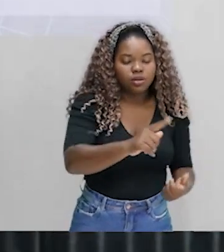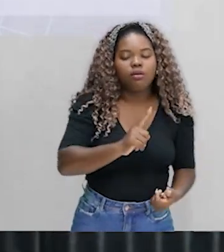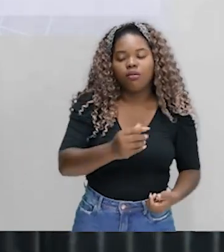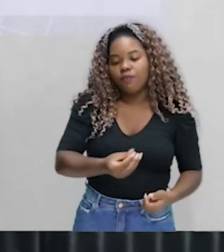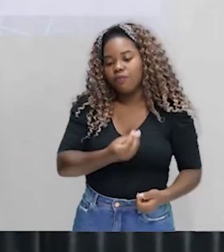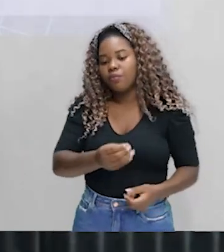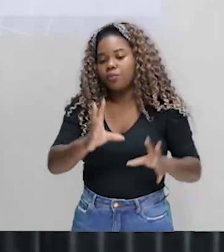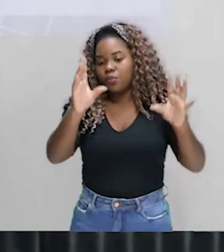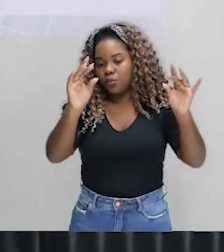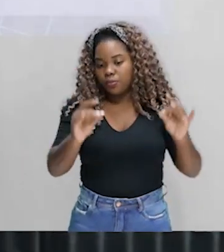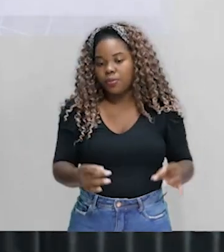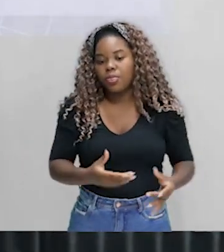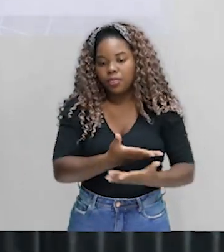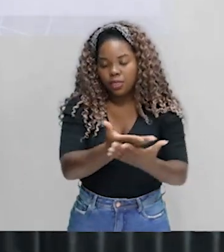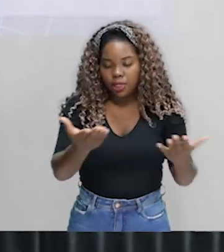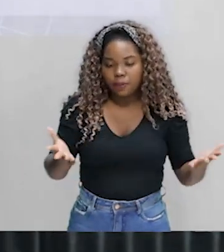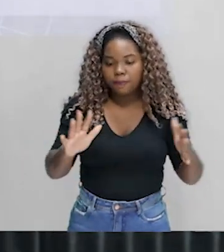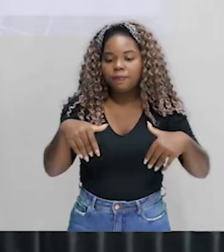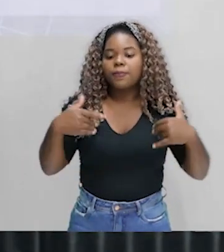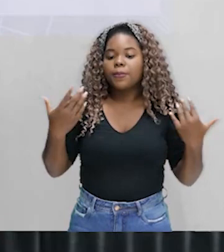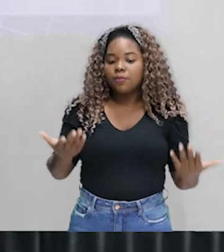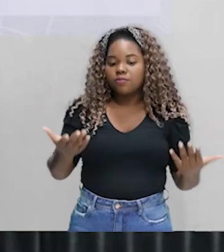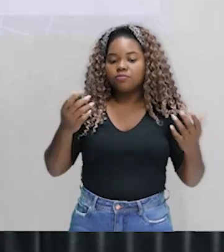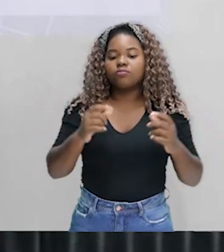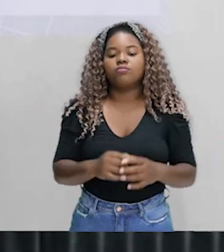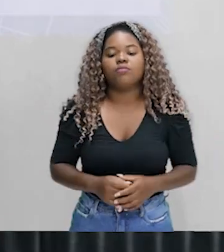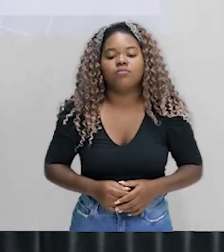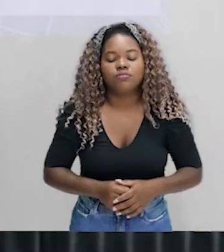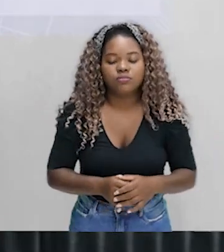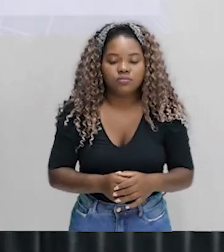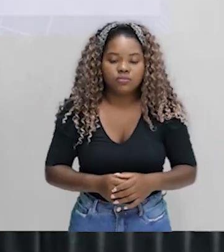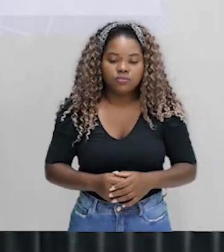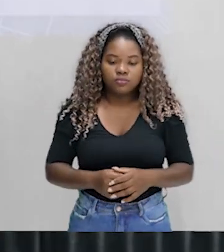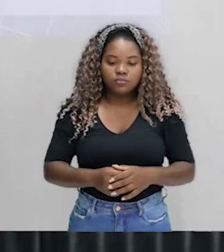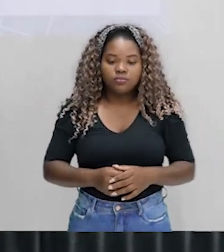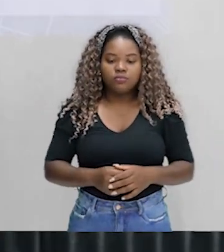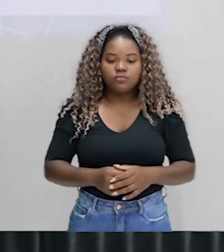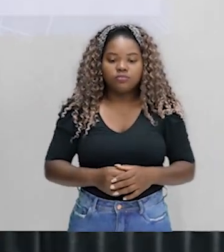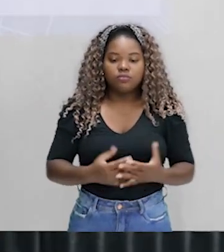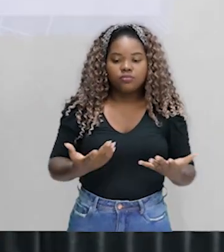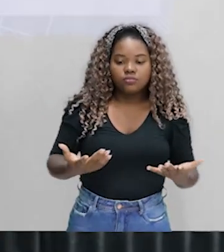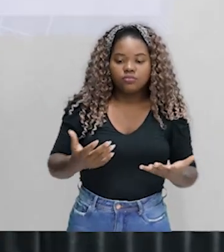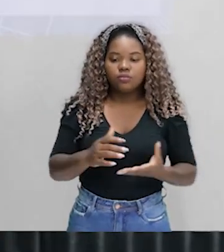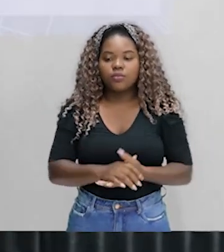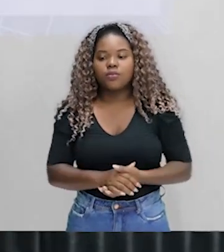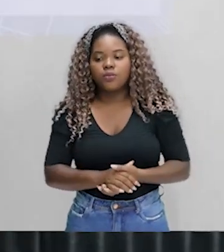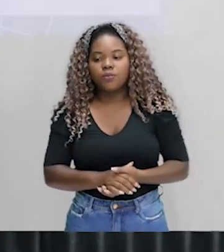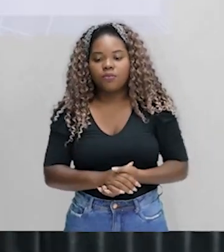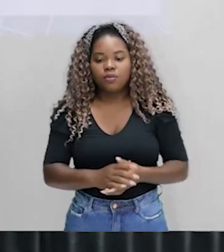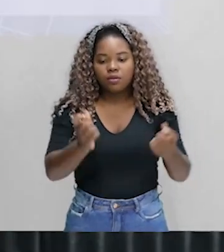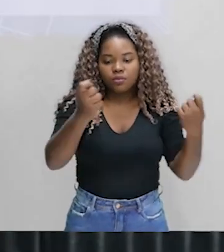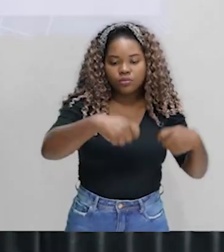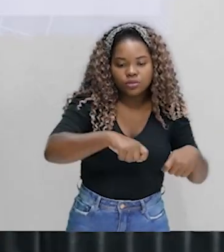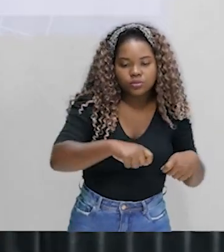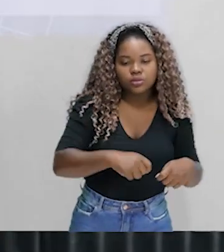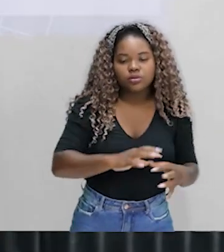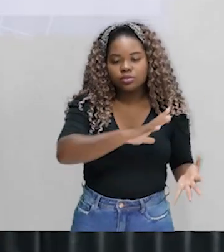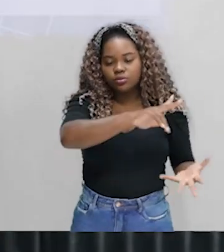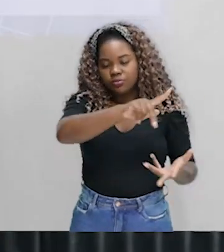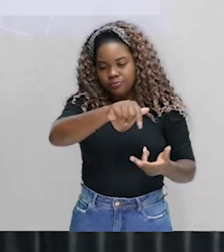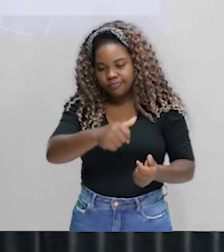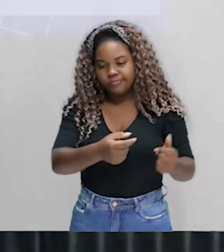vocês quais são as condições que o nosso planeta apresenta para que ele possa ter